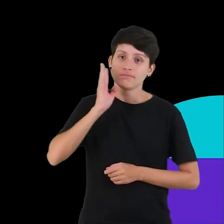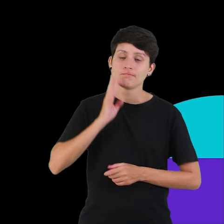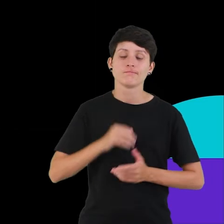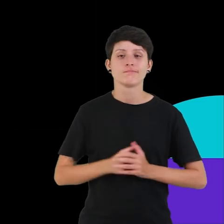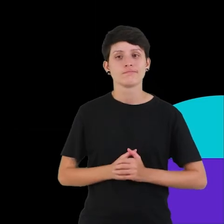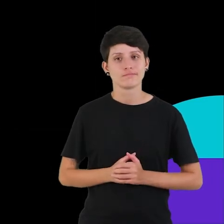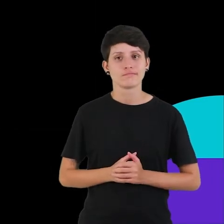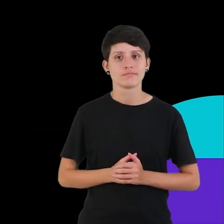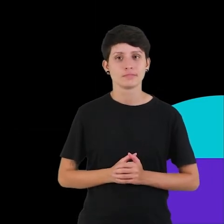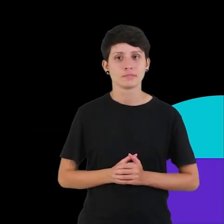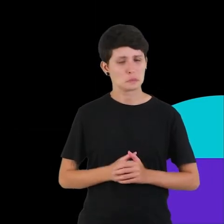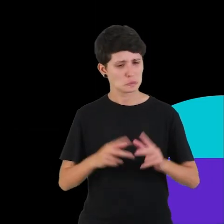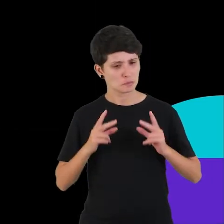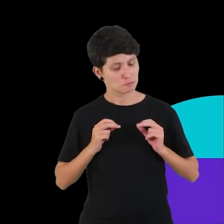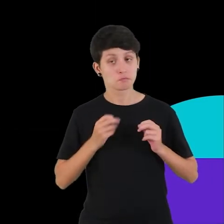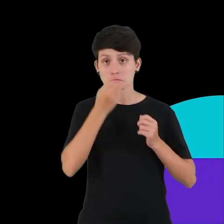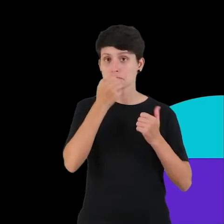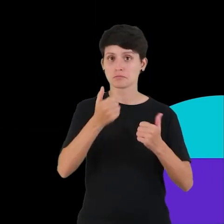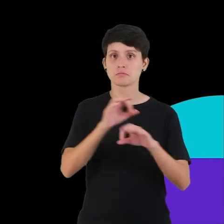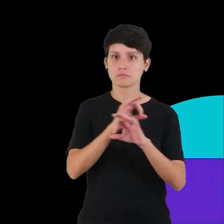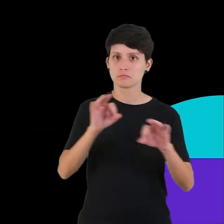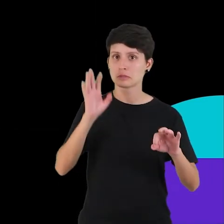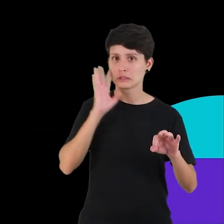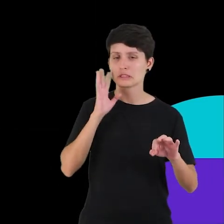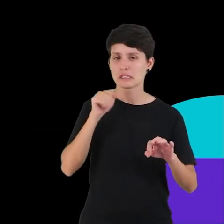Nesse caso tem mais açúcar que produtos na Nestlé. Abram os olhos.